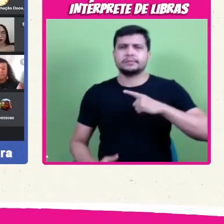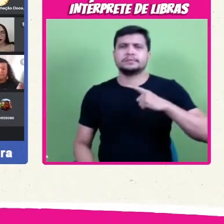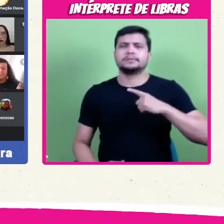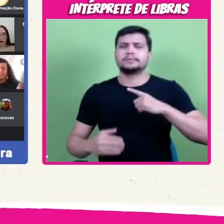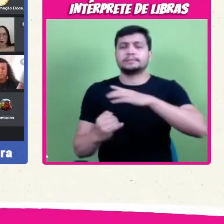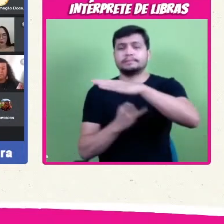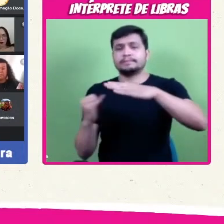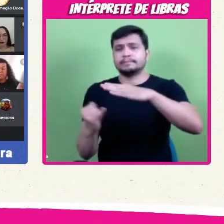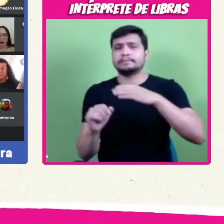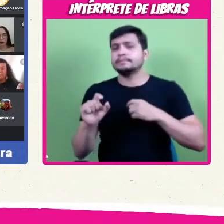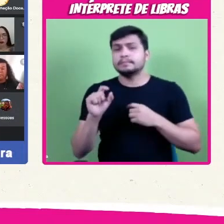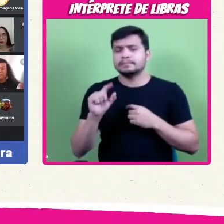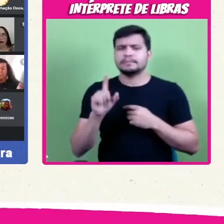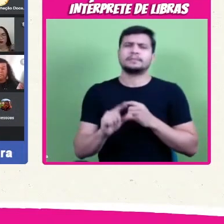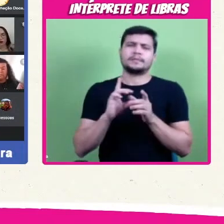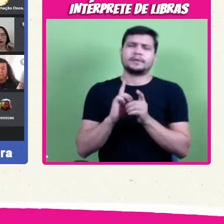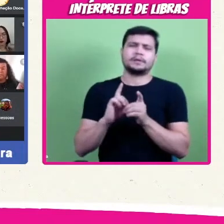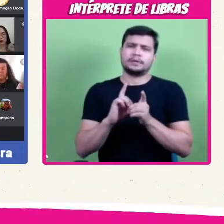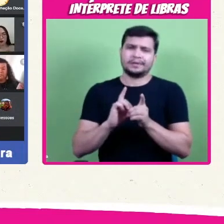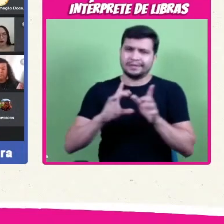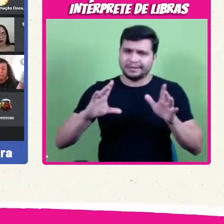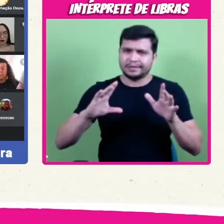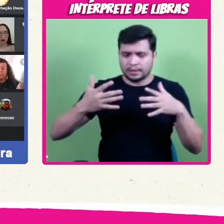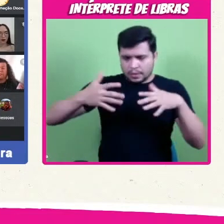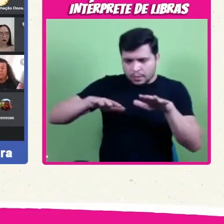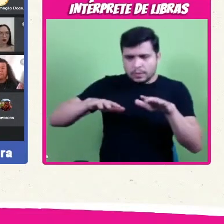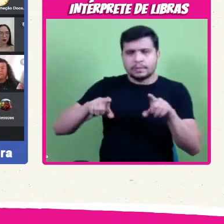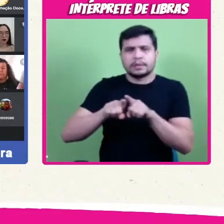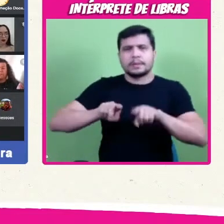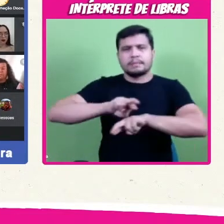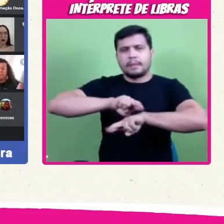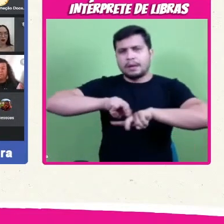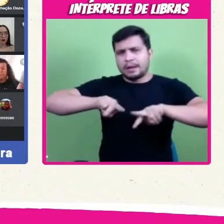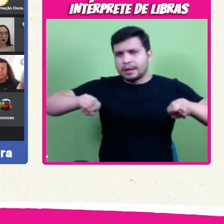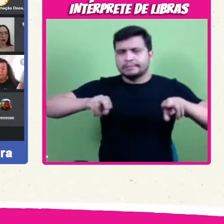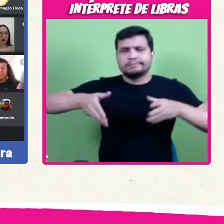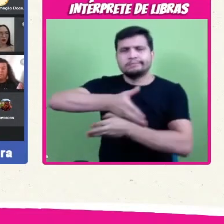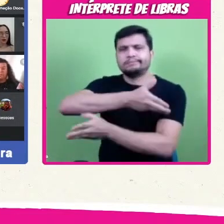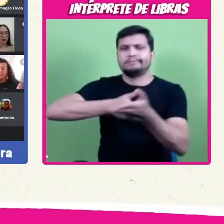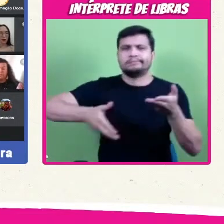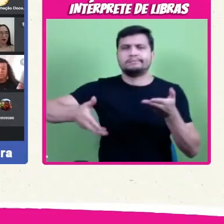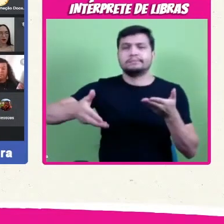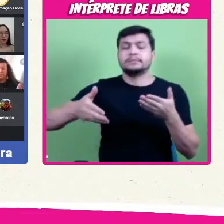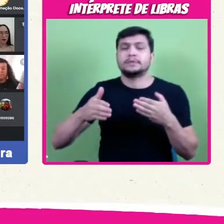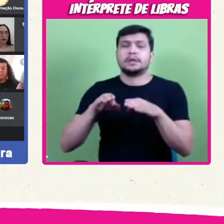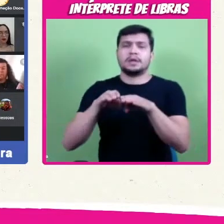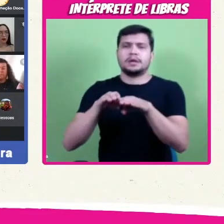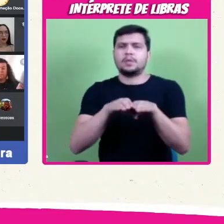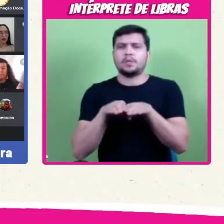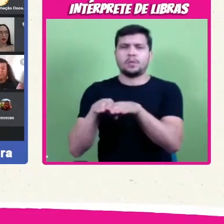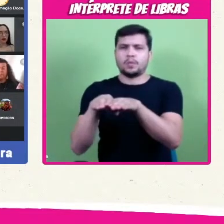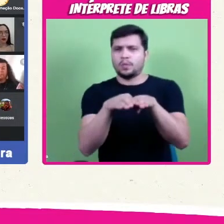privilegiado da democracia, da inclusão, da diversidade, da equidade, da